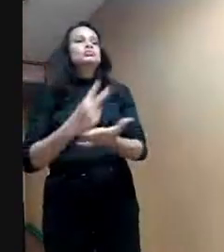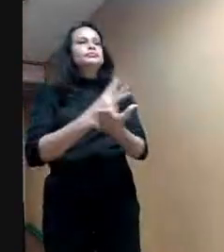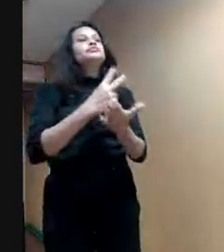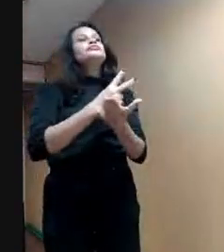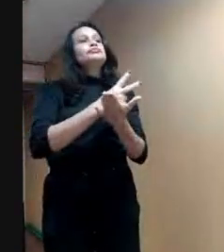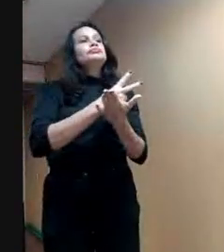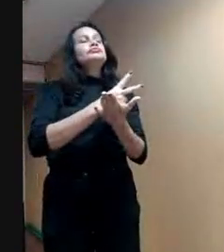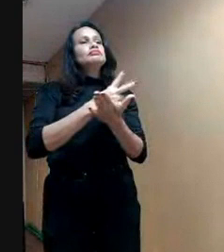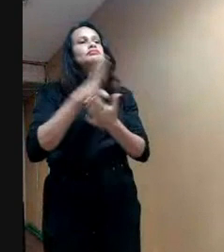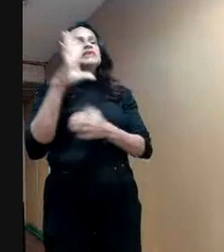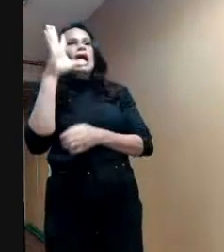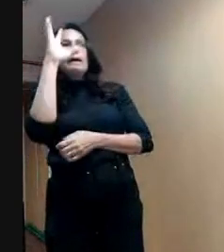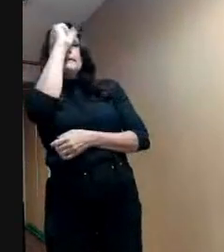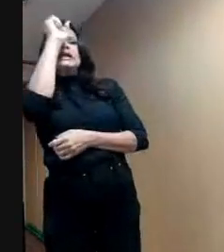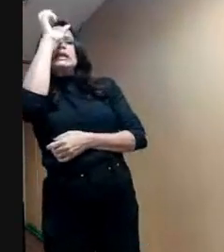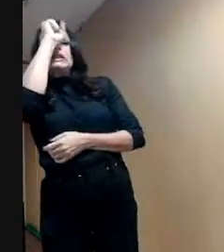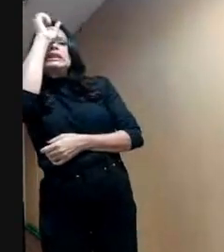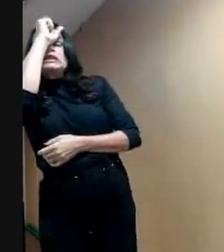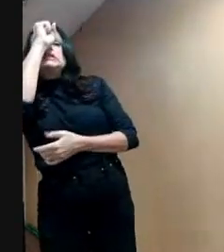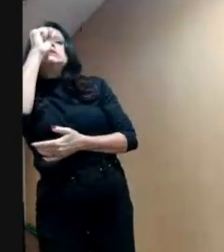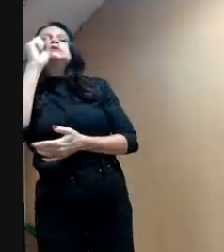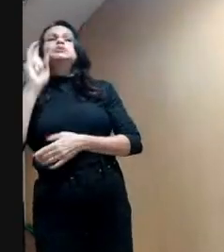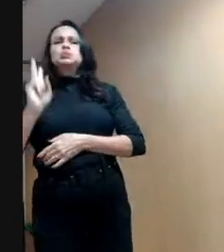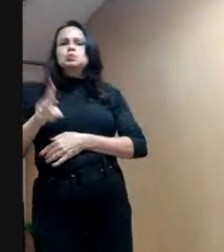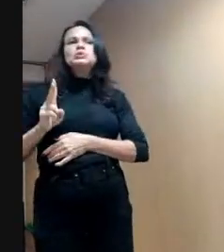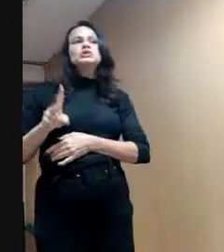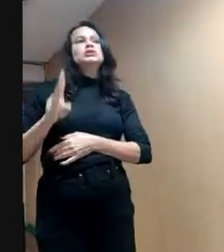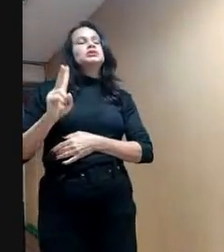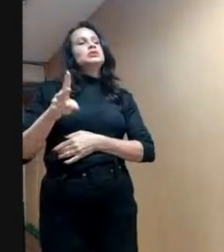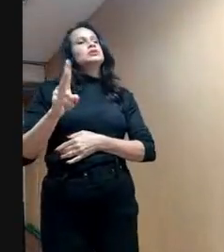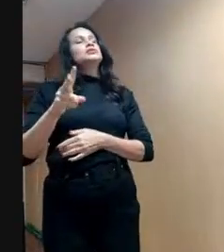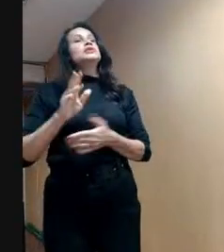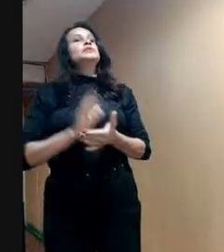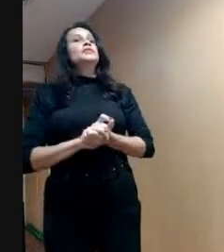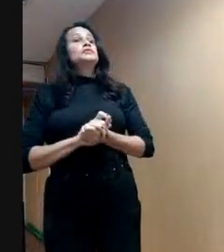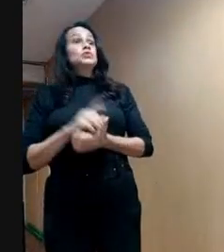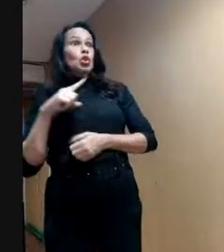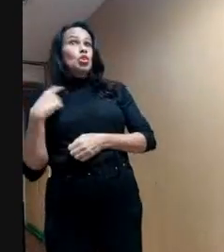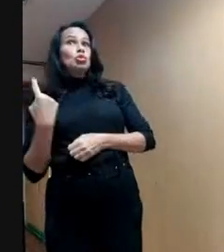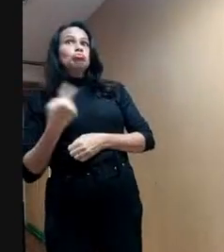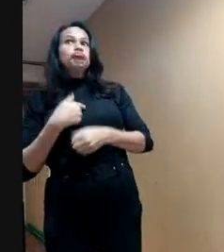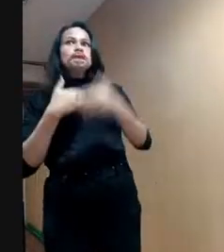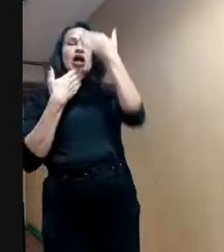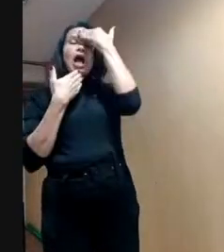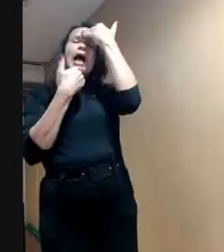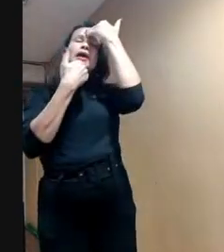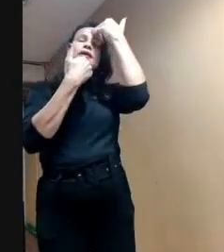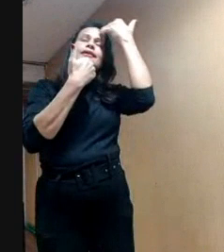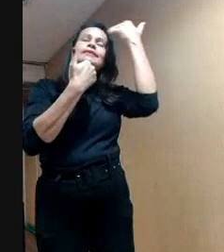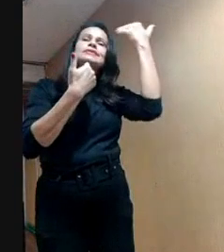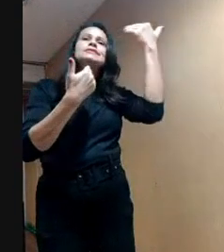parte da nossa rotina de desenvolvimento. Então, nós também agradecemos muito